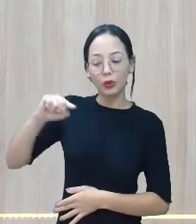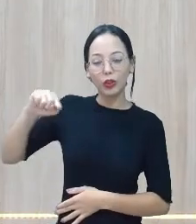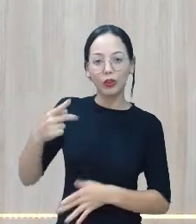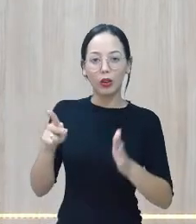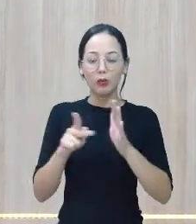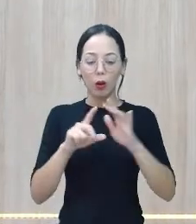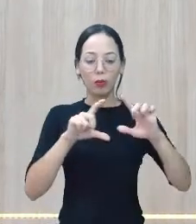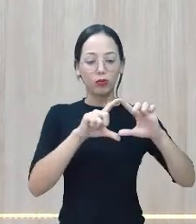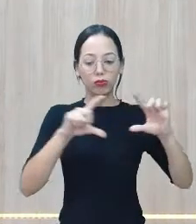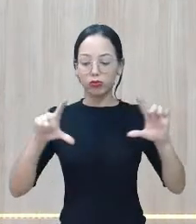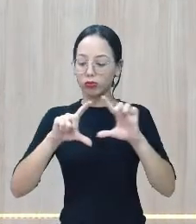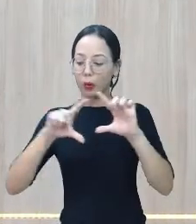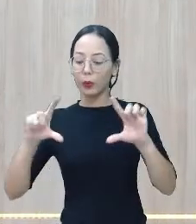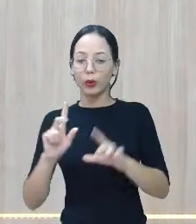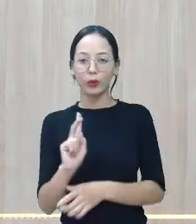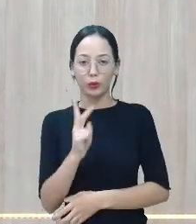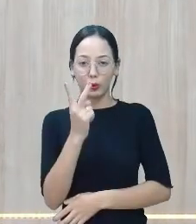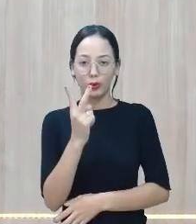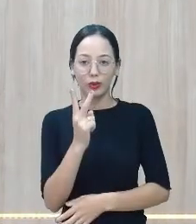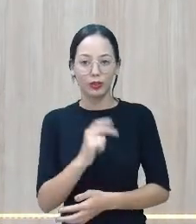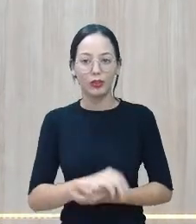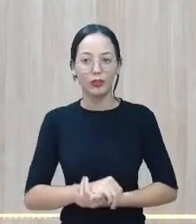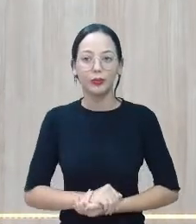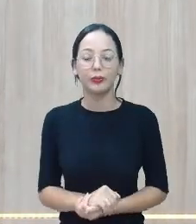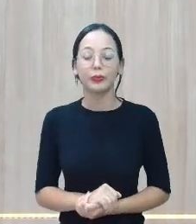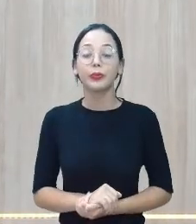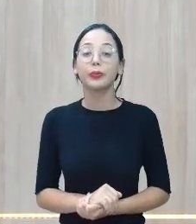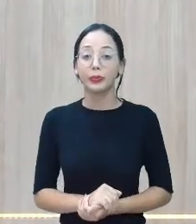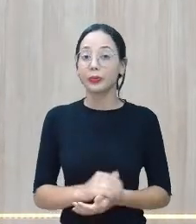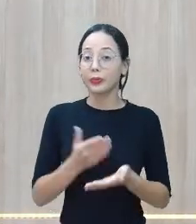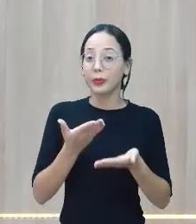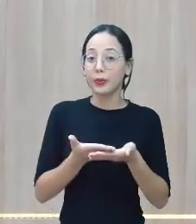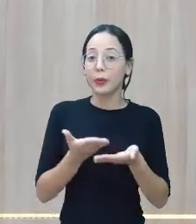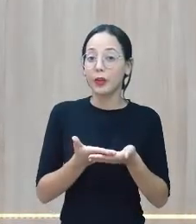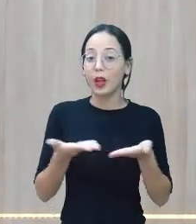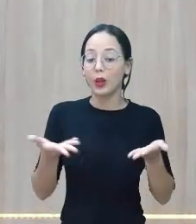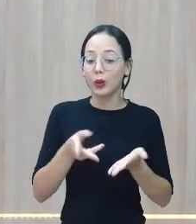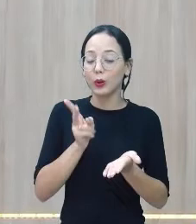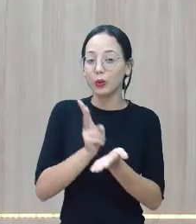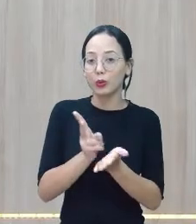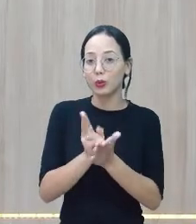nos períodos compostos. Vamos lá, né? Para